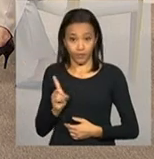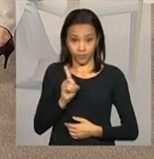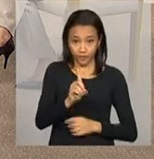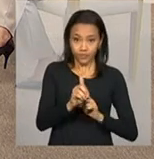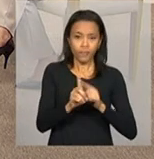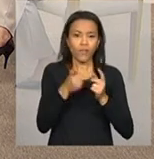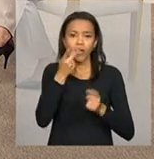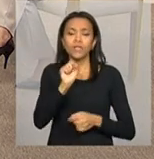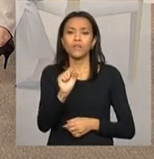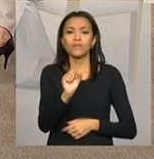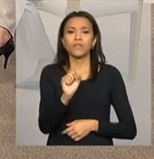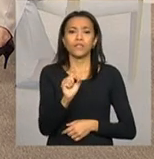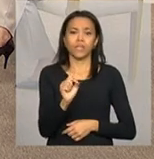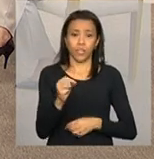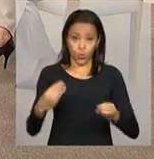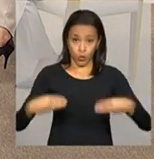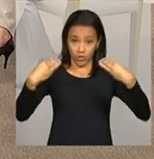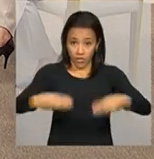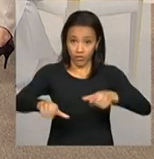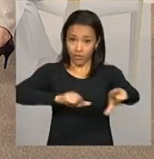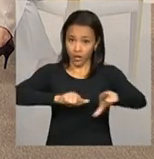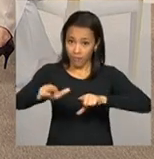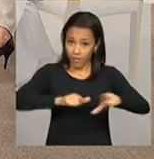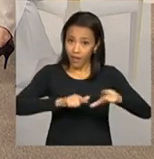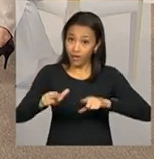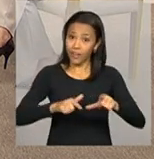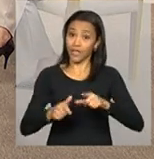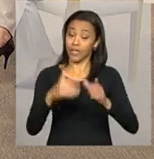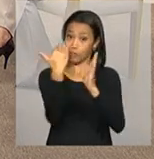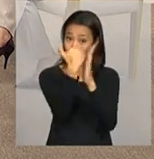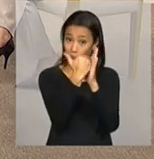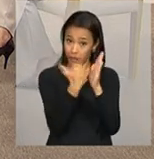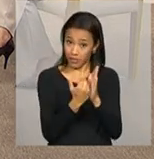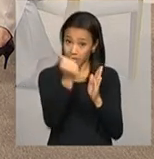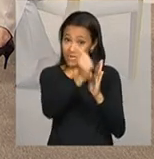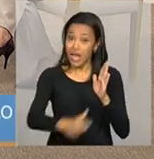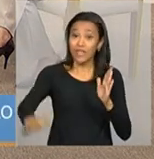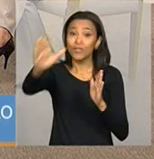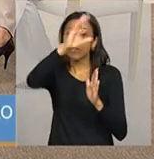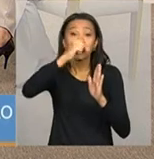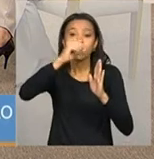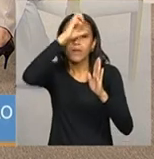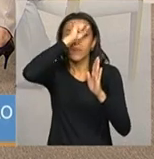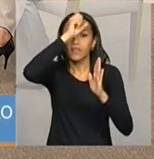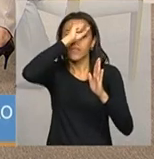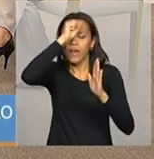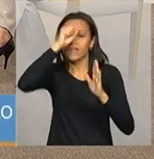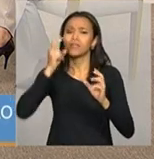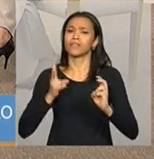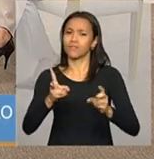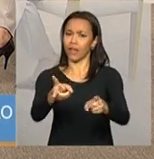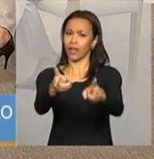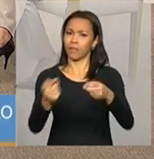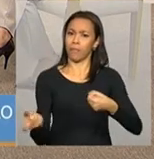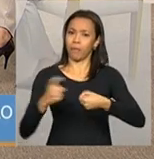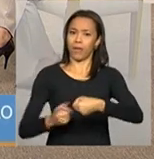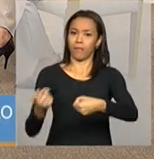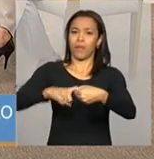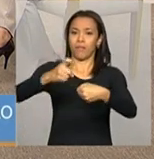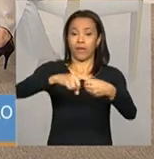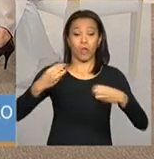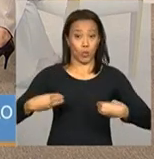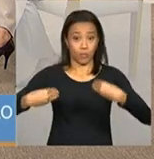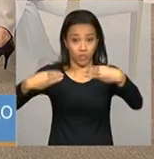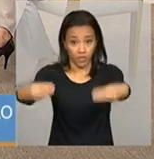ele, por meio do Programa Nacional de Aprendizagem, procura atuar muito em conjunto, né, com esses ministérios parceiros, verificando